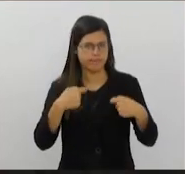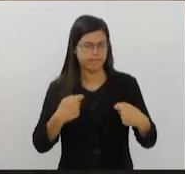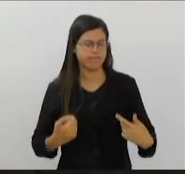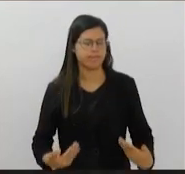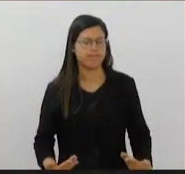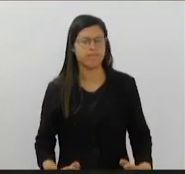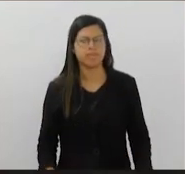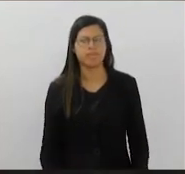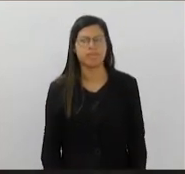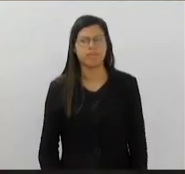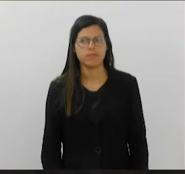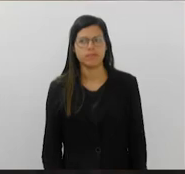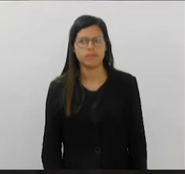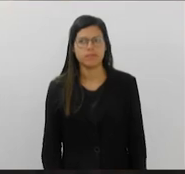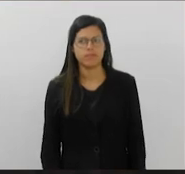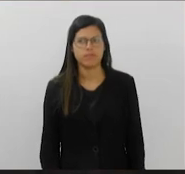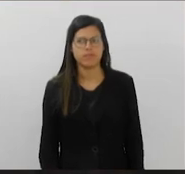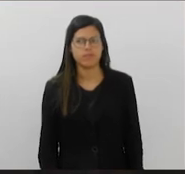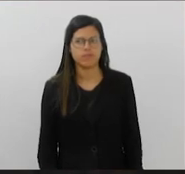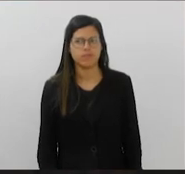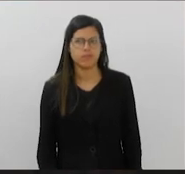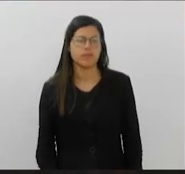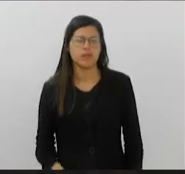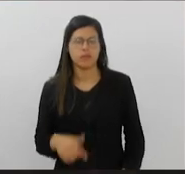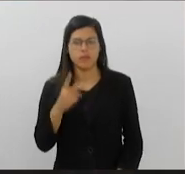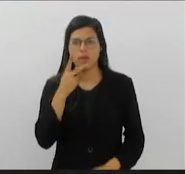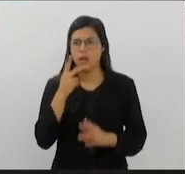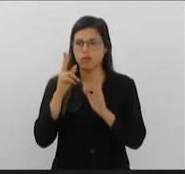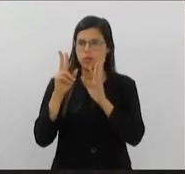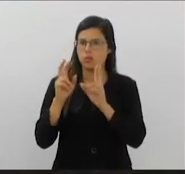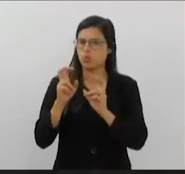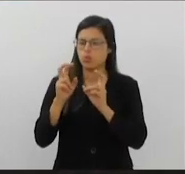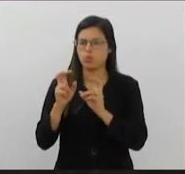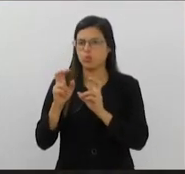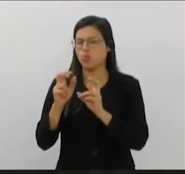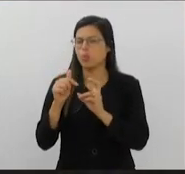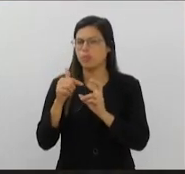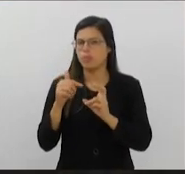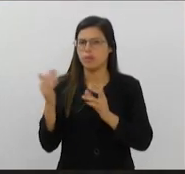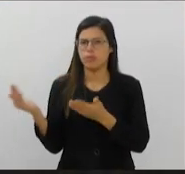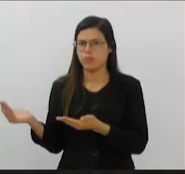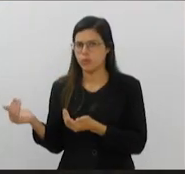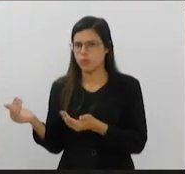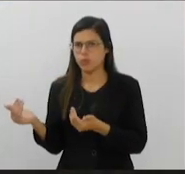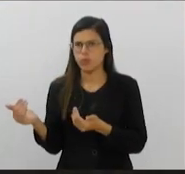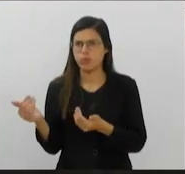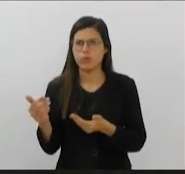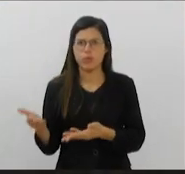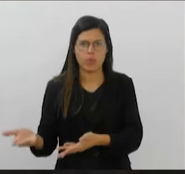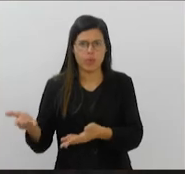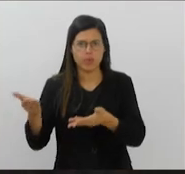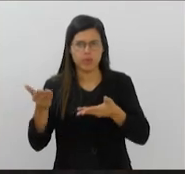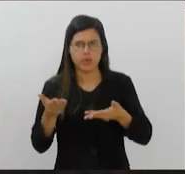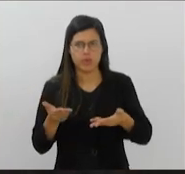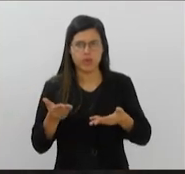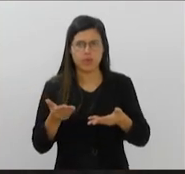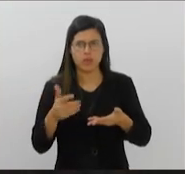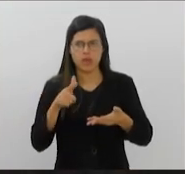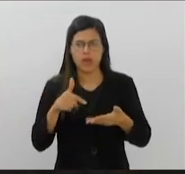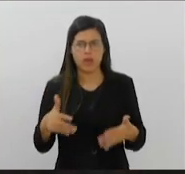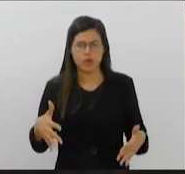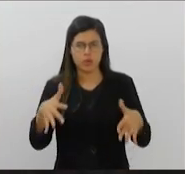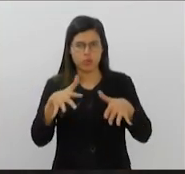É, ninguém melhor do que Vossa Excelência para falar sobre o tema de hoje, para a qual a senhora foi convidada, que é a inclusão